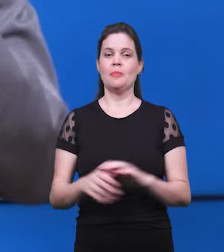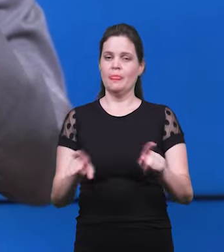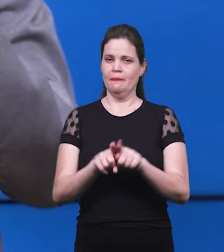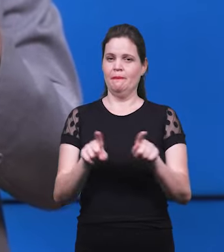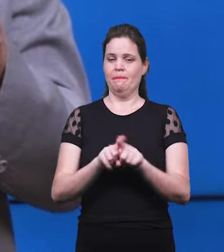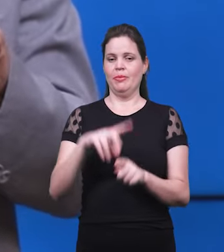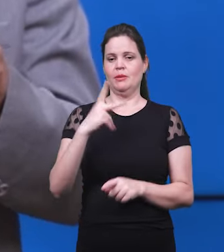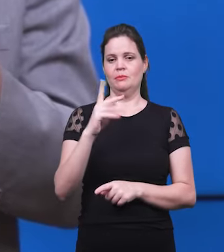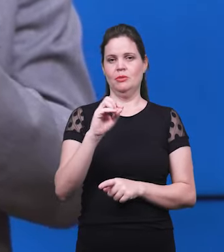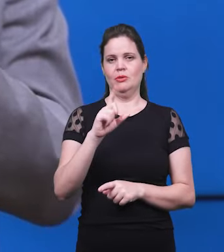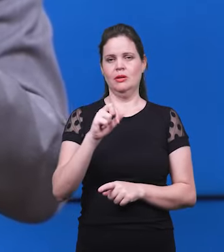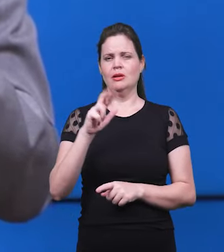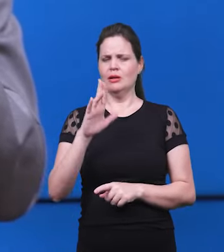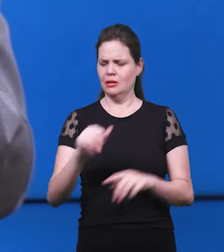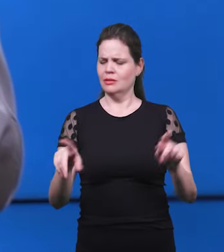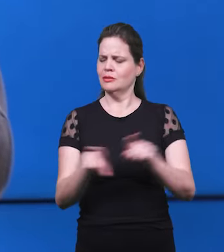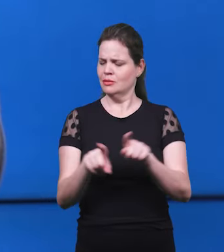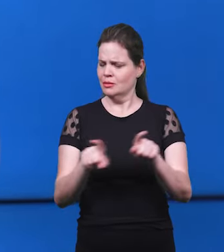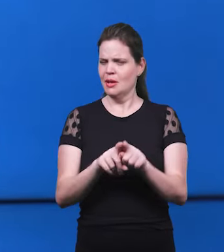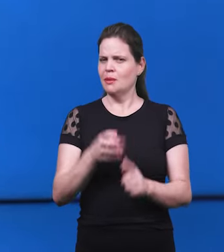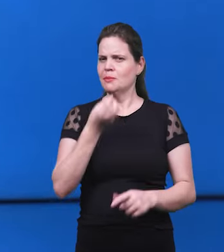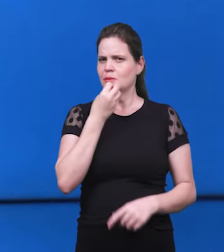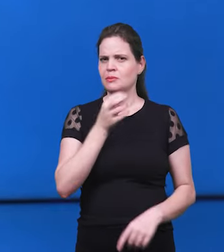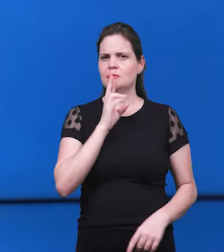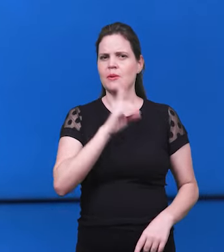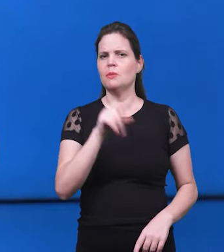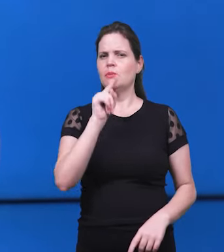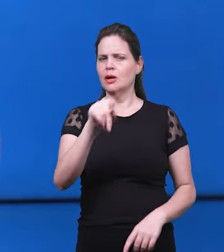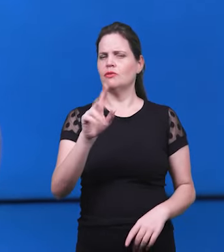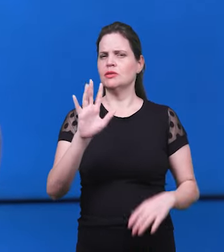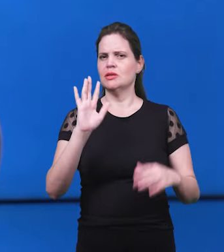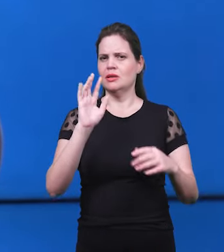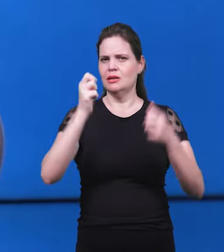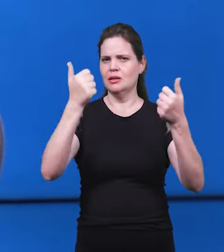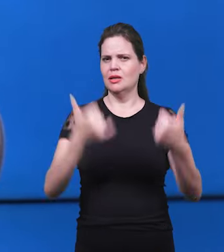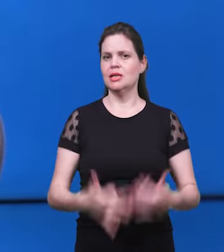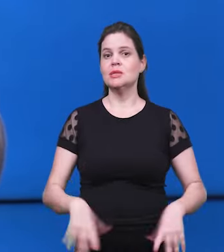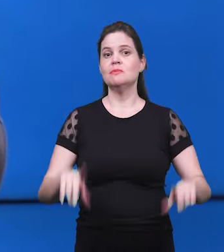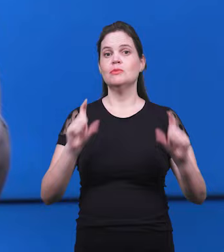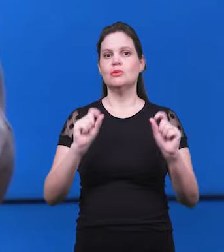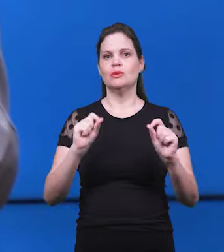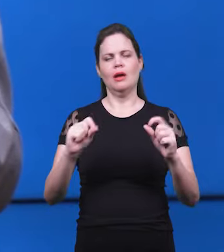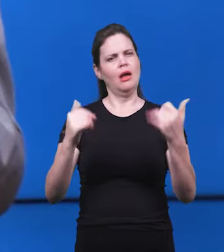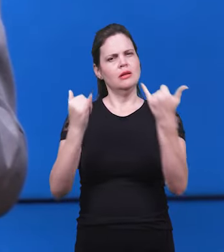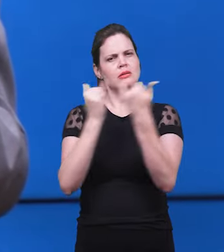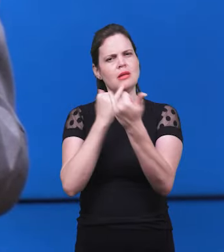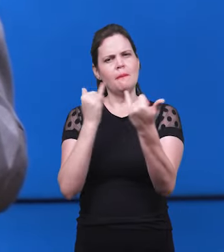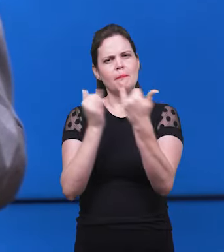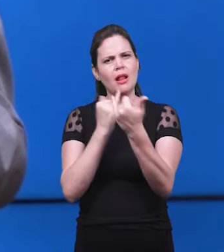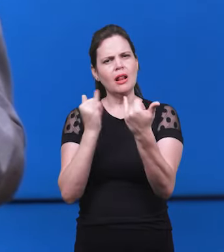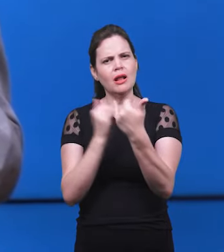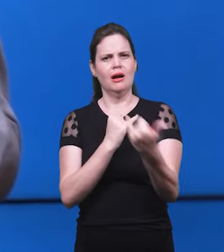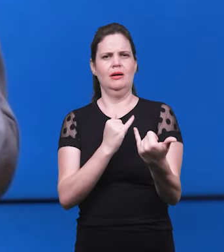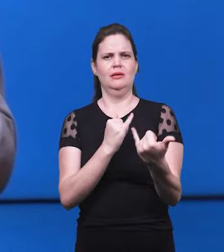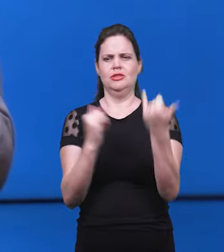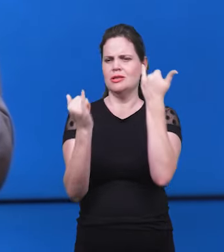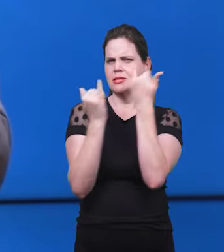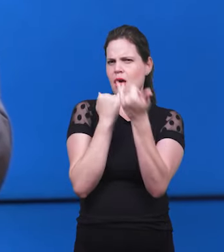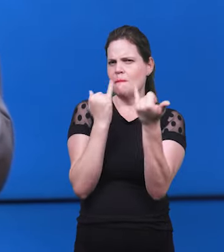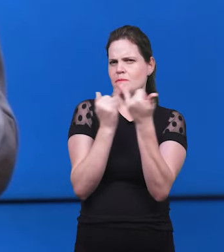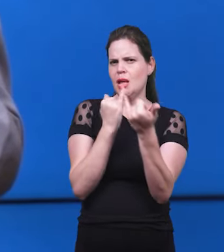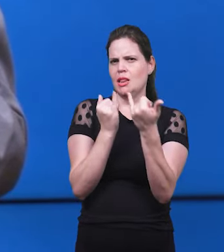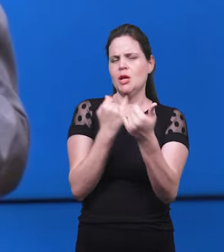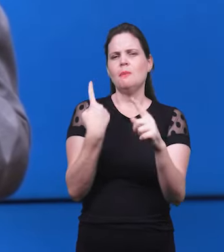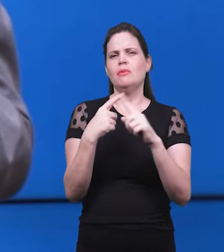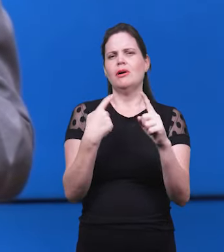Poliana. Poliana, muito boa essa colocação, porque você disse que Jesus viu João a semelhança do Filho do Homem. Naturalmente, a